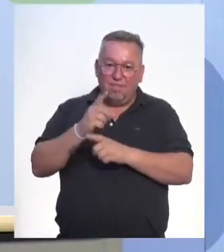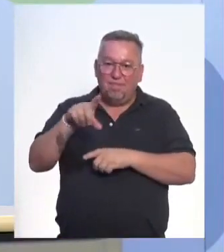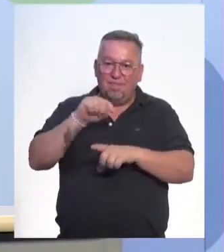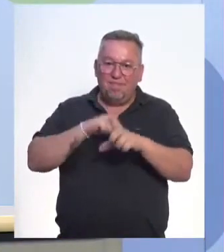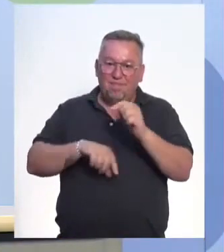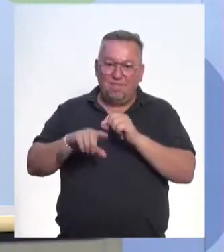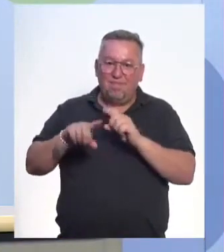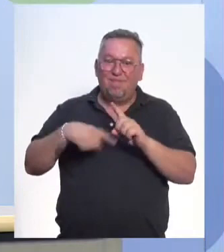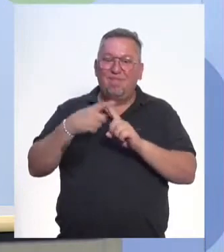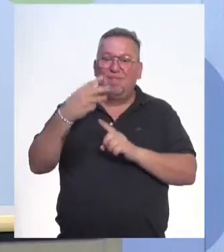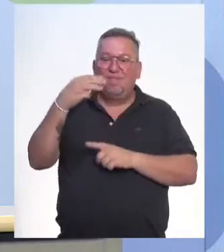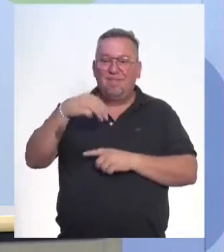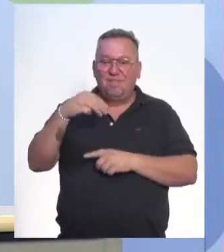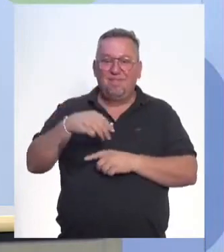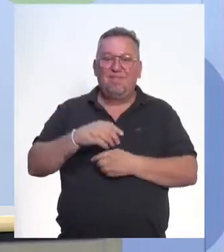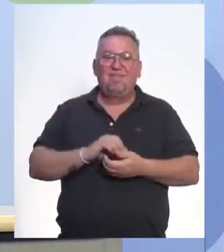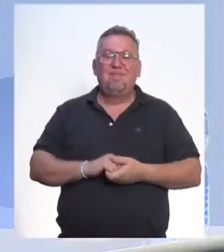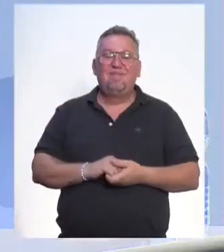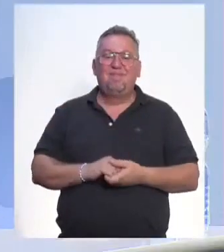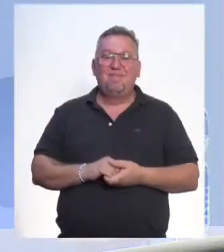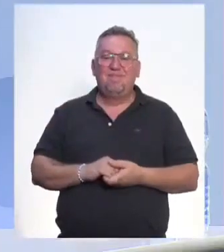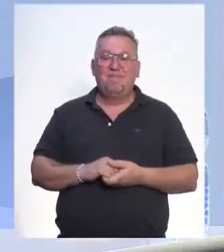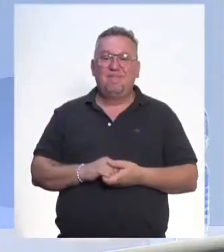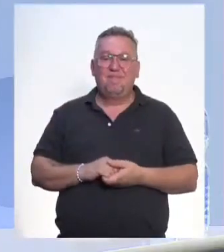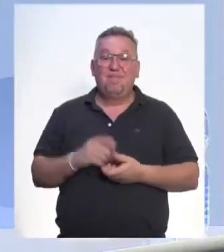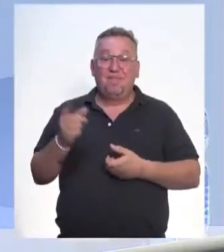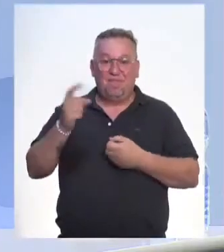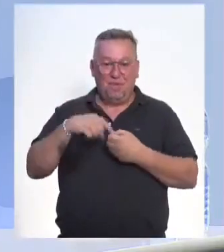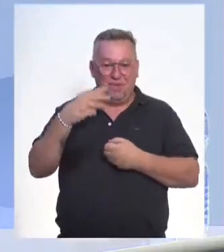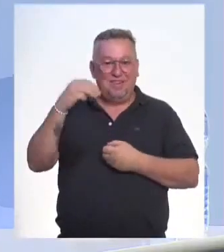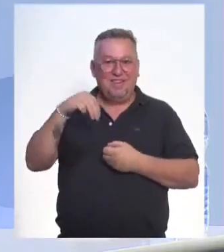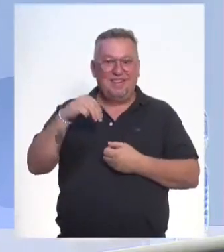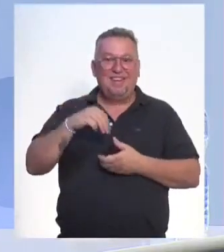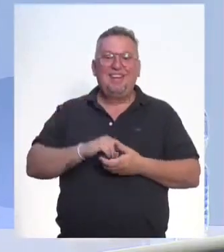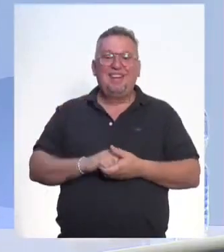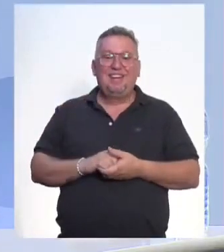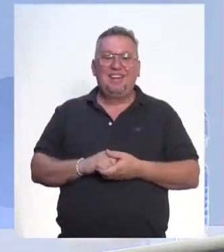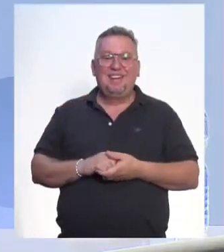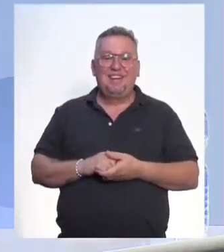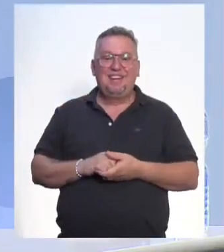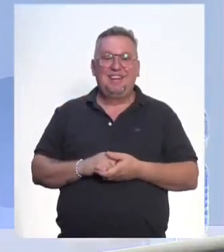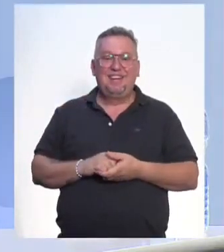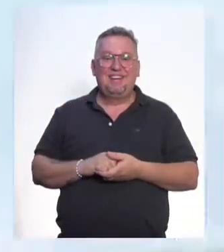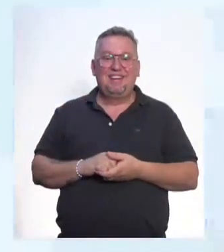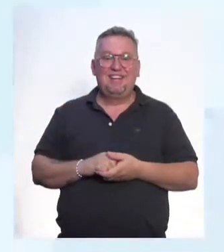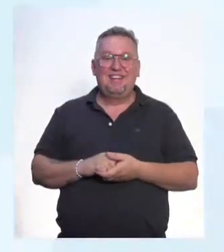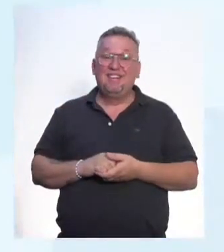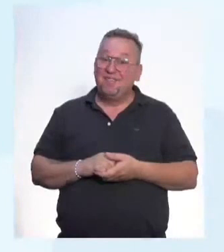alternativa, então 3 minutos também. Muito bem, voltamos então em 3 minutos, pessoal.